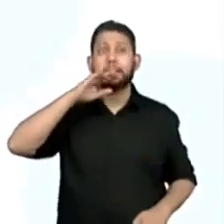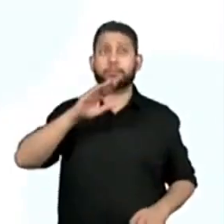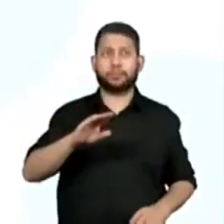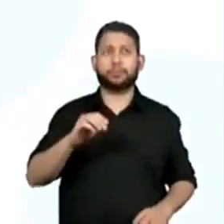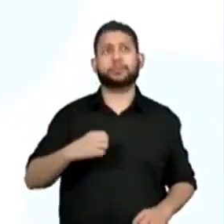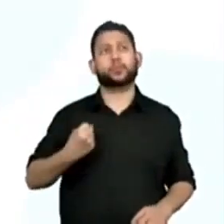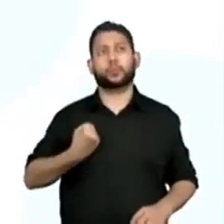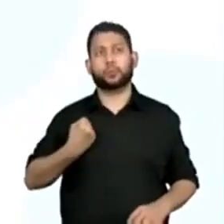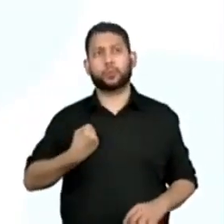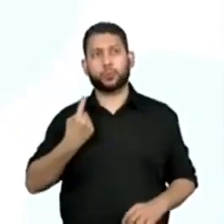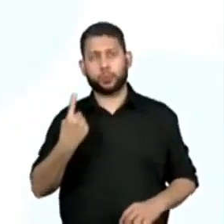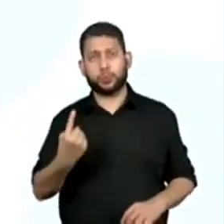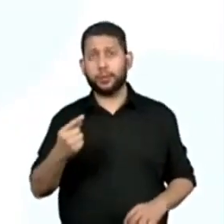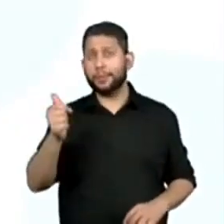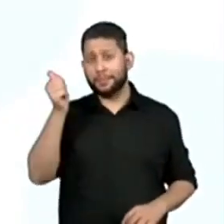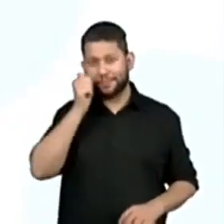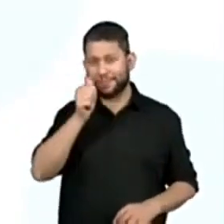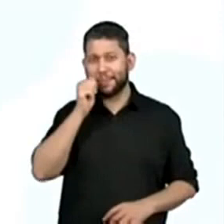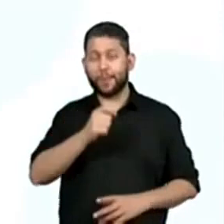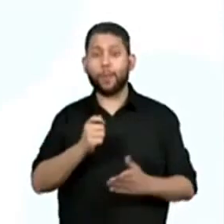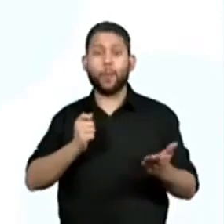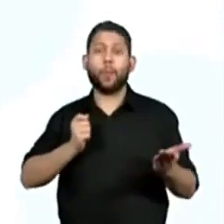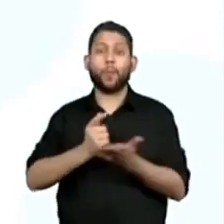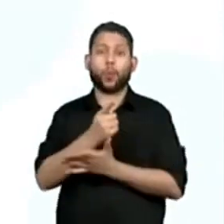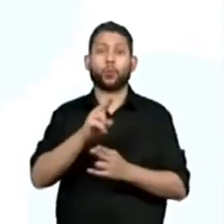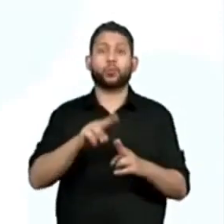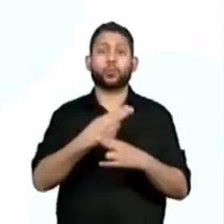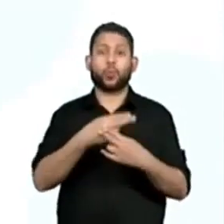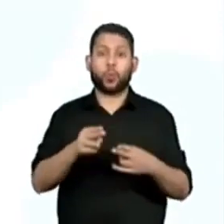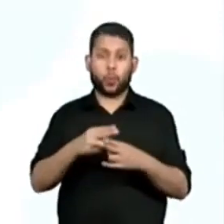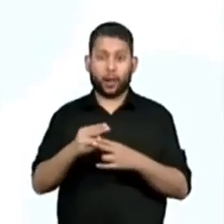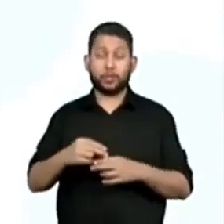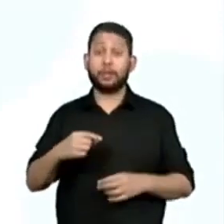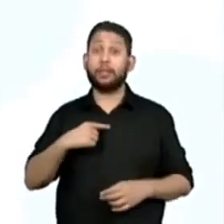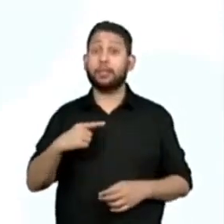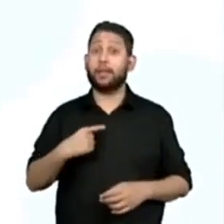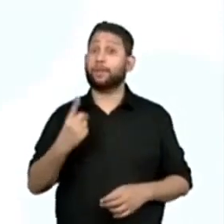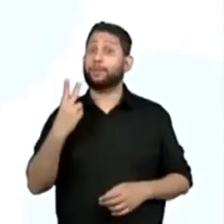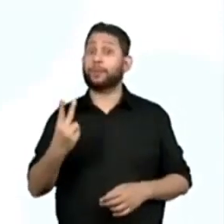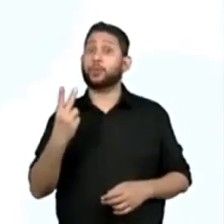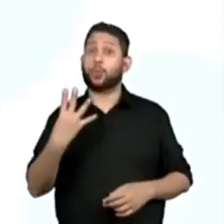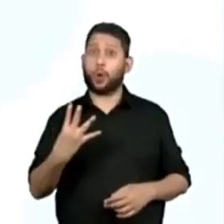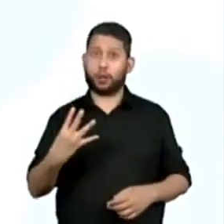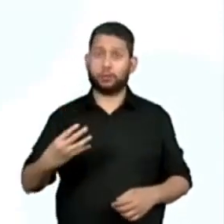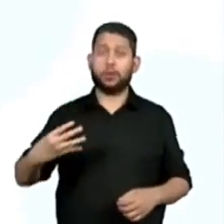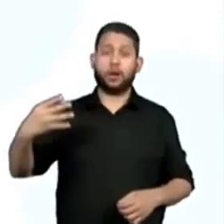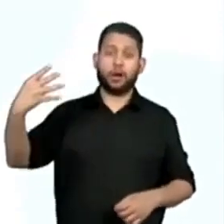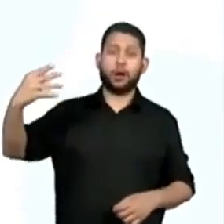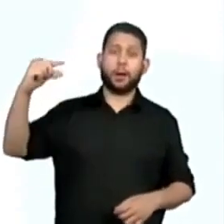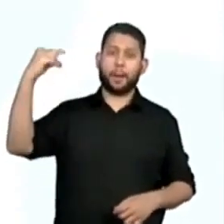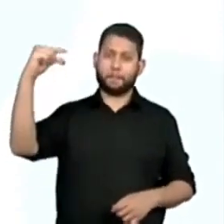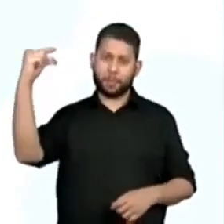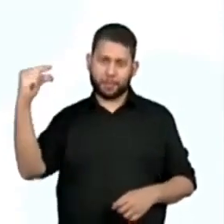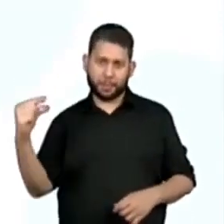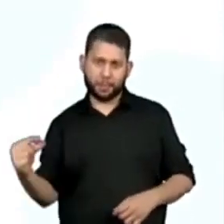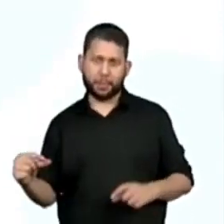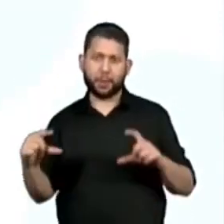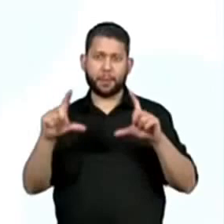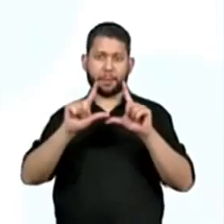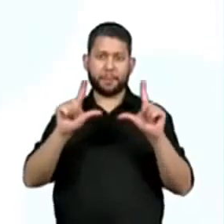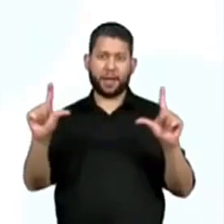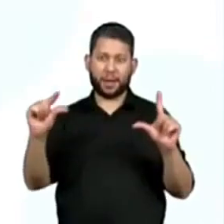tinha andrelina comprou uma barra de chocolate com 24 pedaços lembra que eu disse que a nossa dica